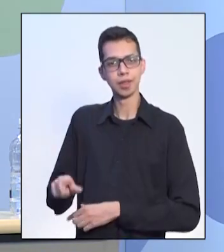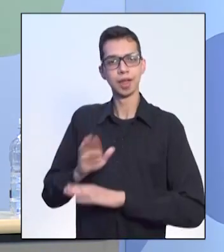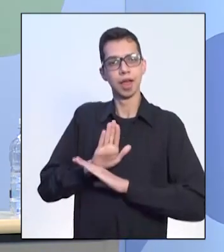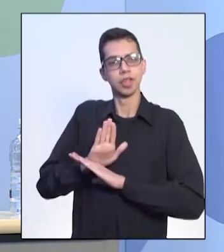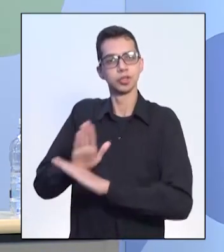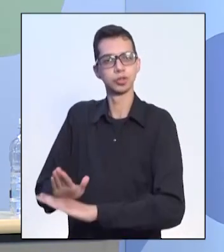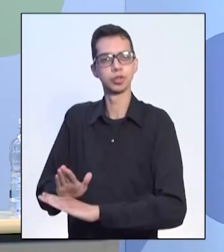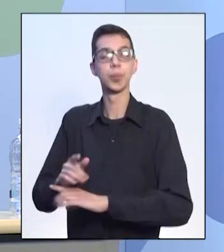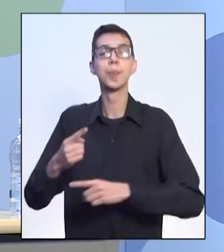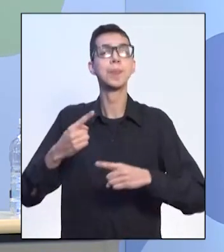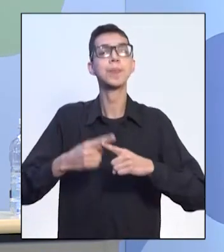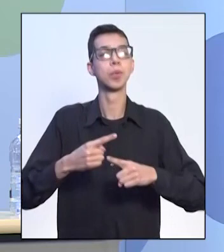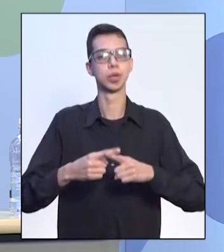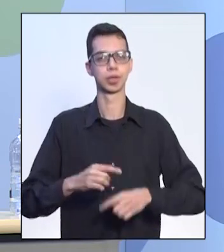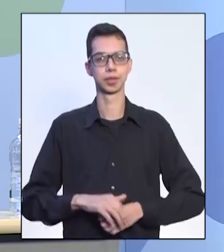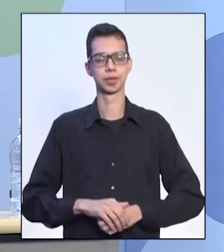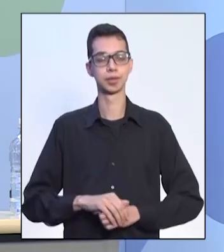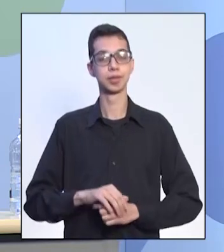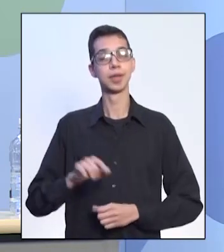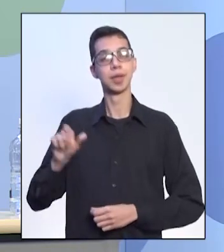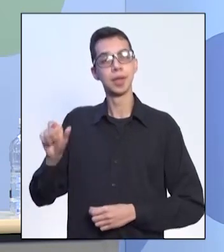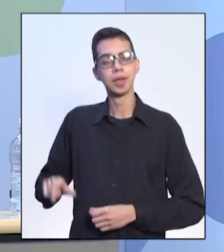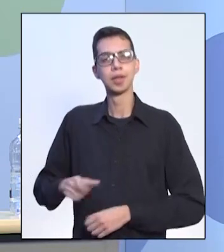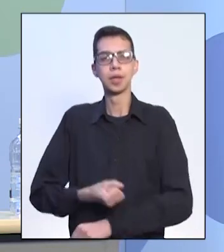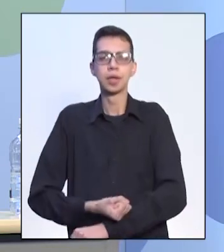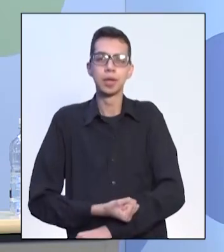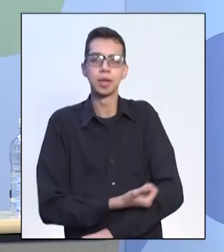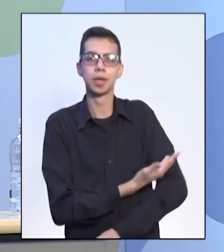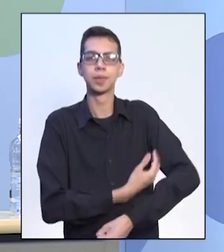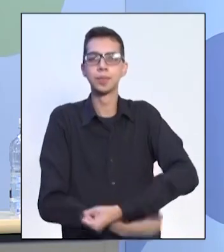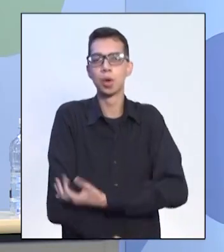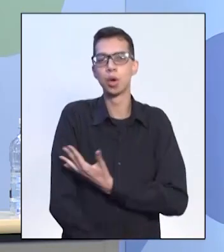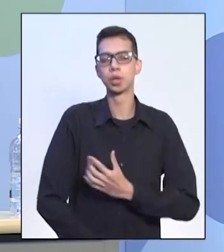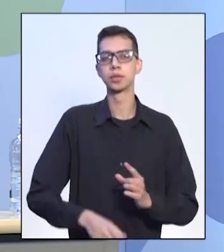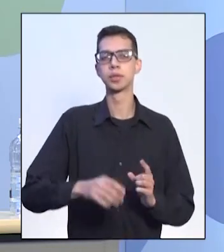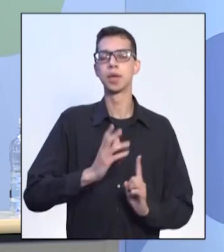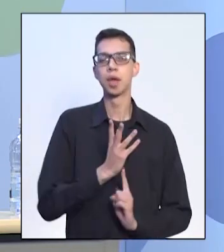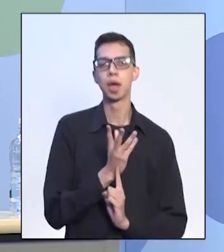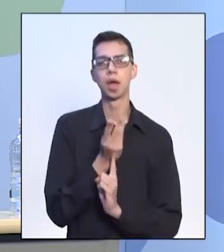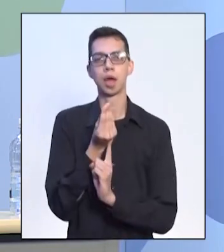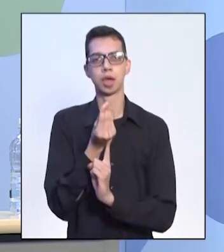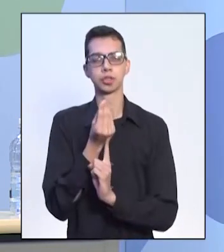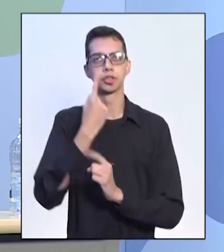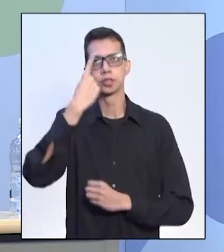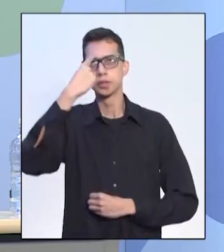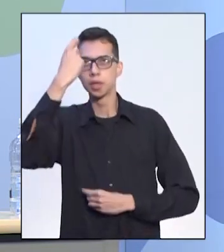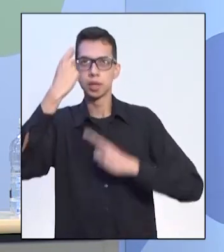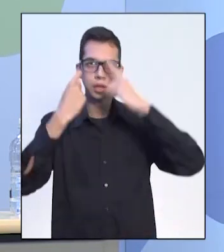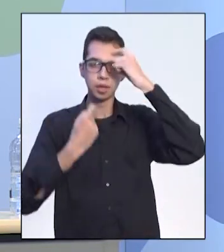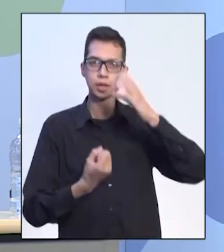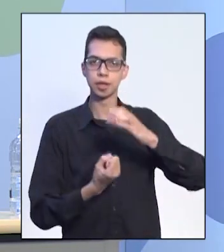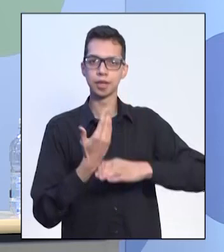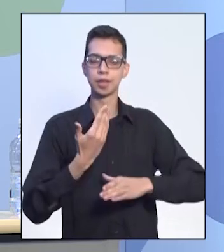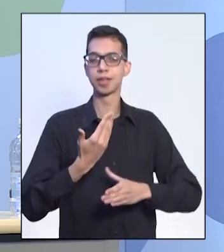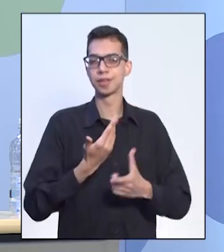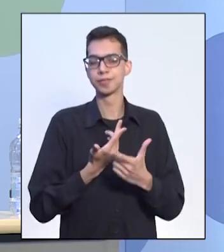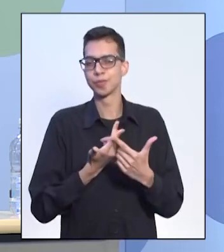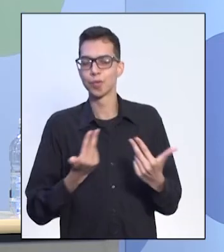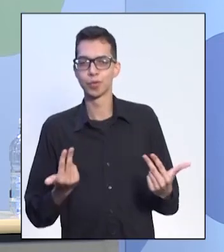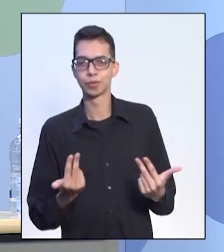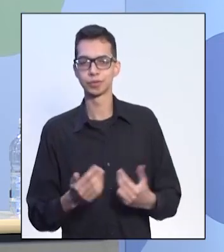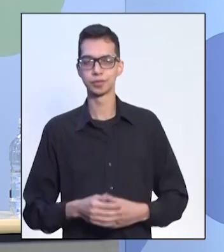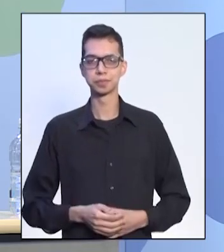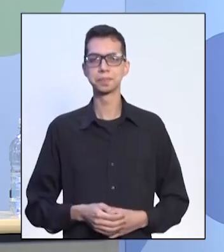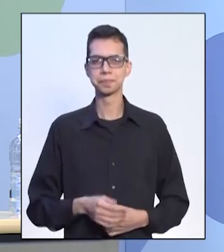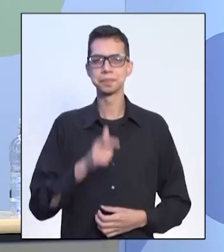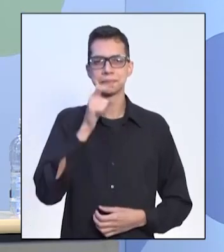as emoções dele de uma forma um pouco mais criativa, né? Super interessante a resposta do